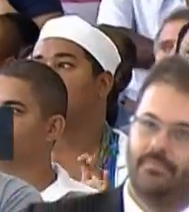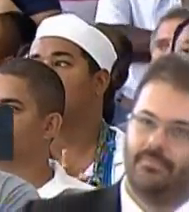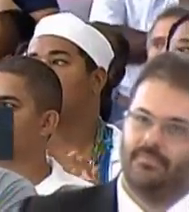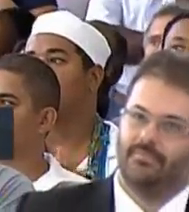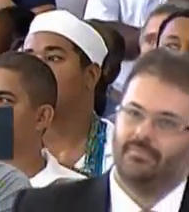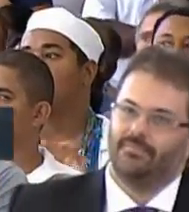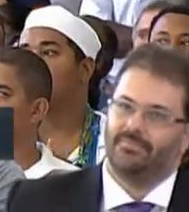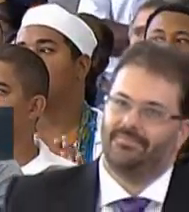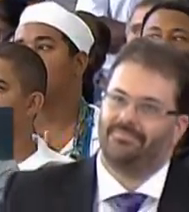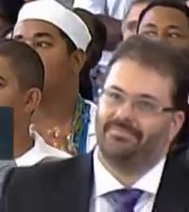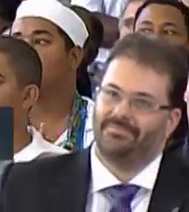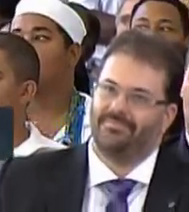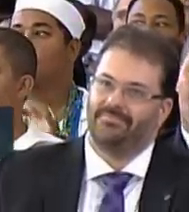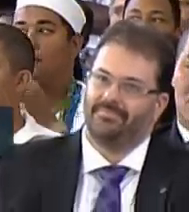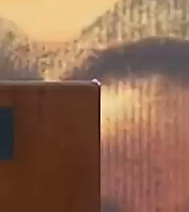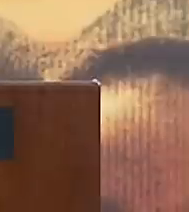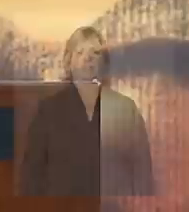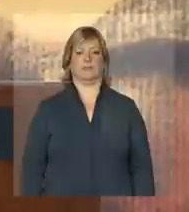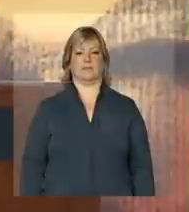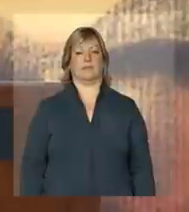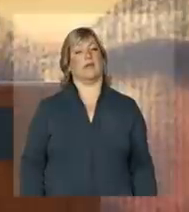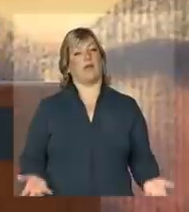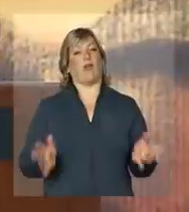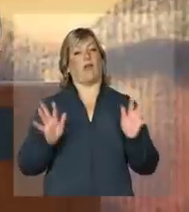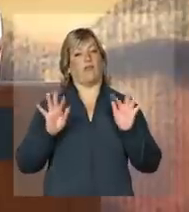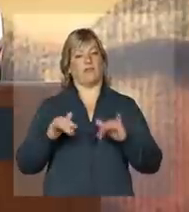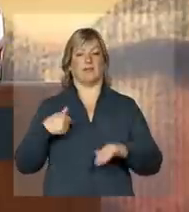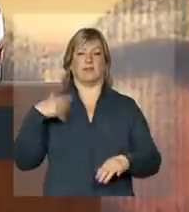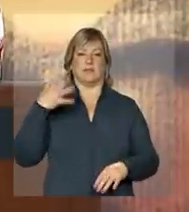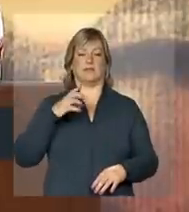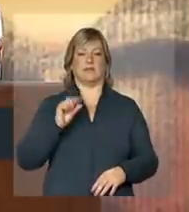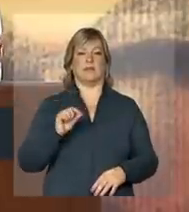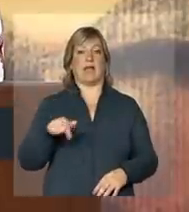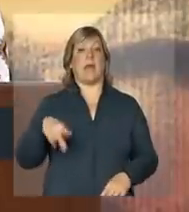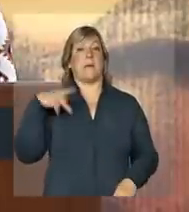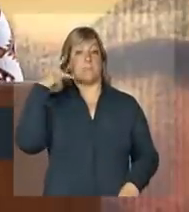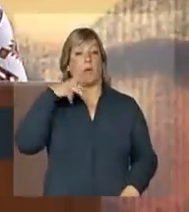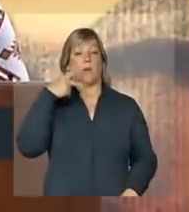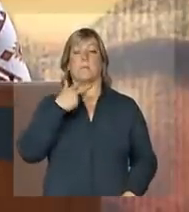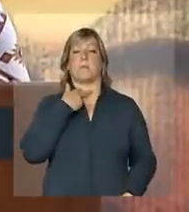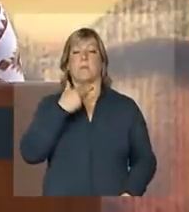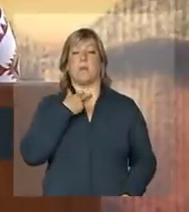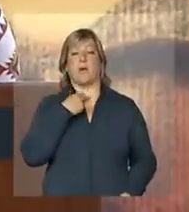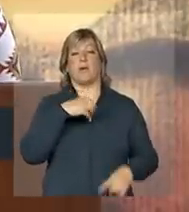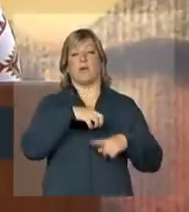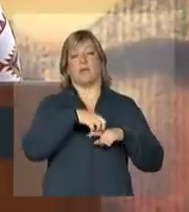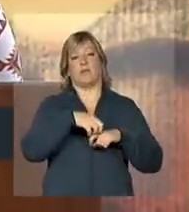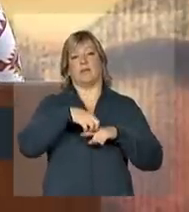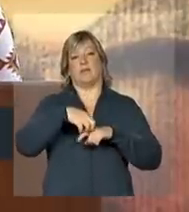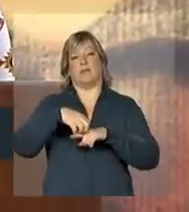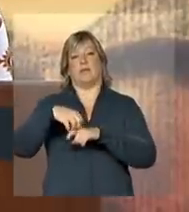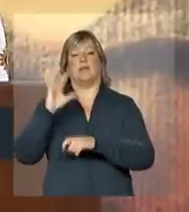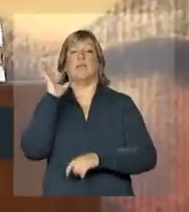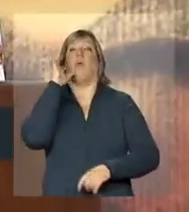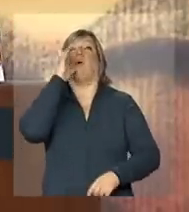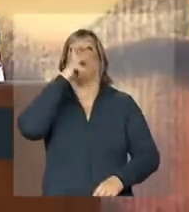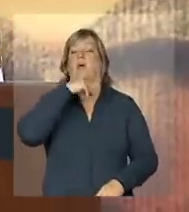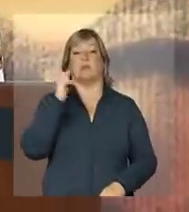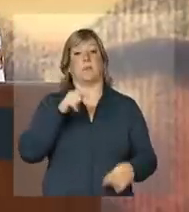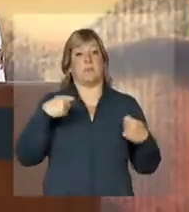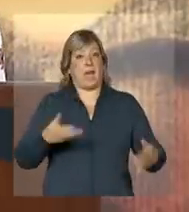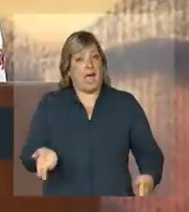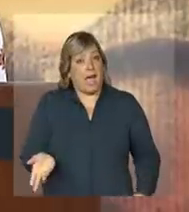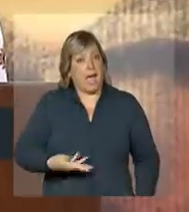cidadania por fim é dizer não dá para essa política andar no Passo lento como está precisa de uma